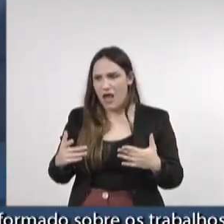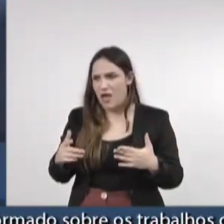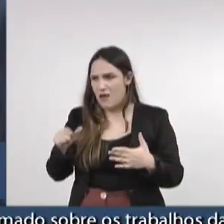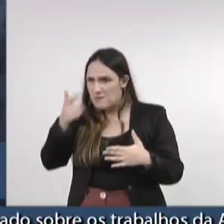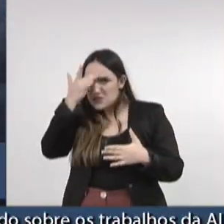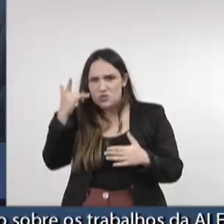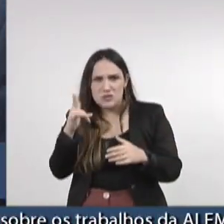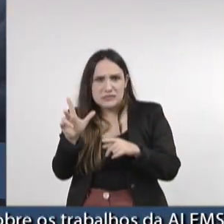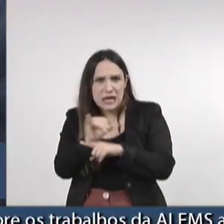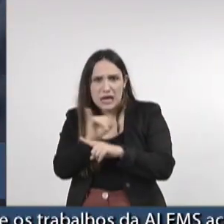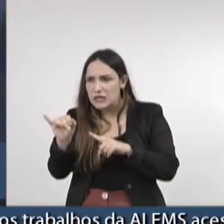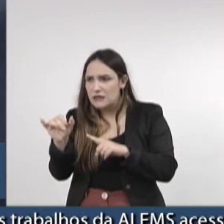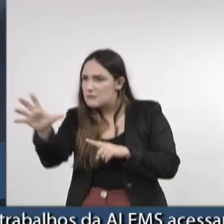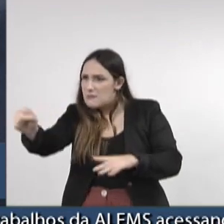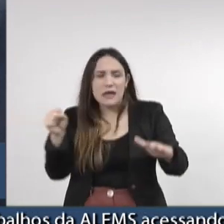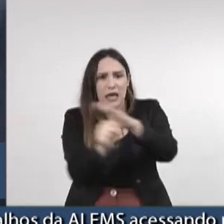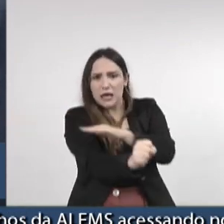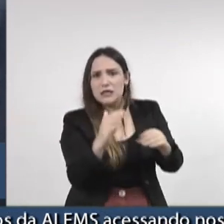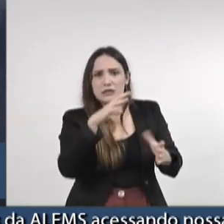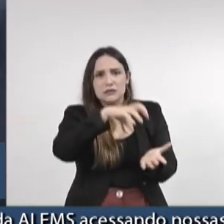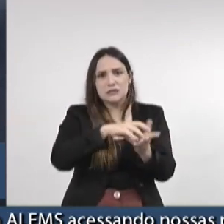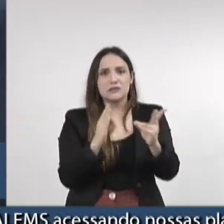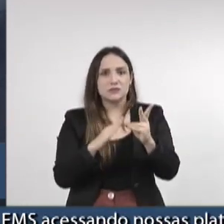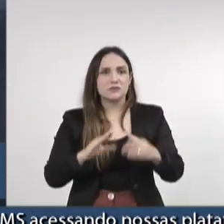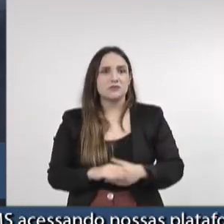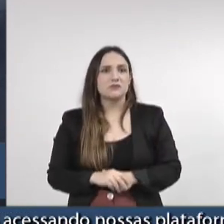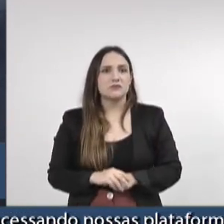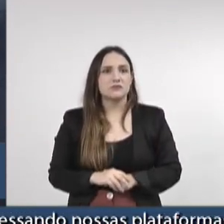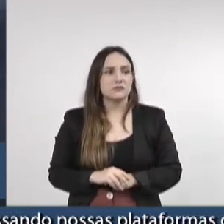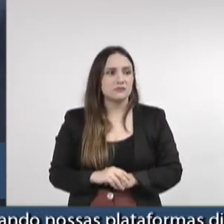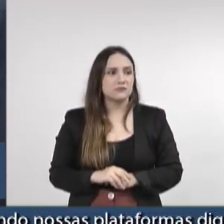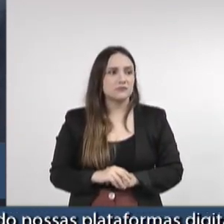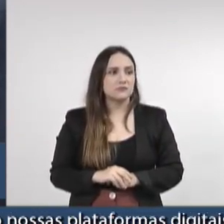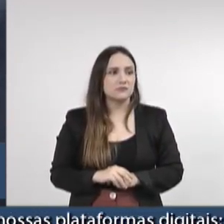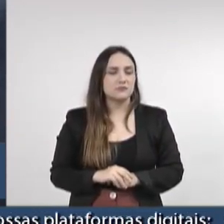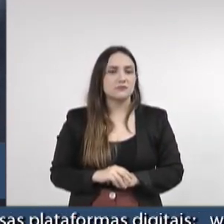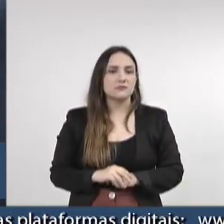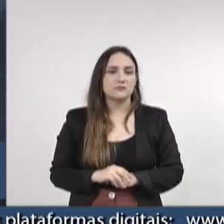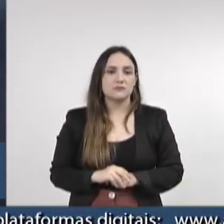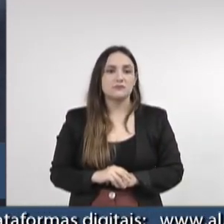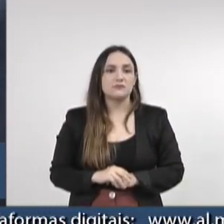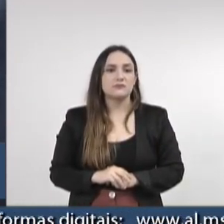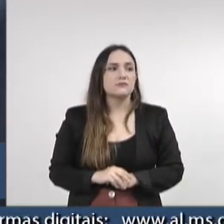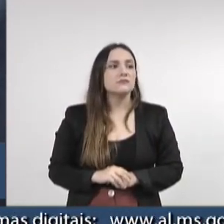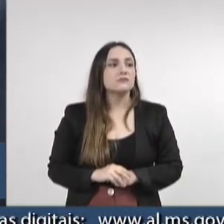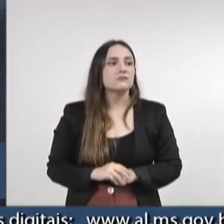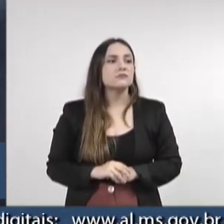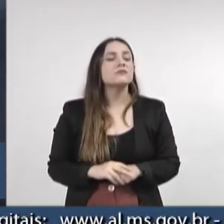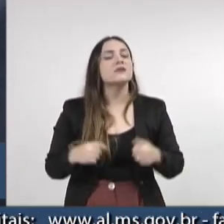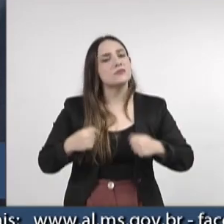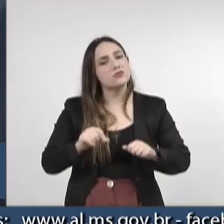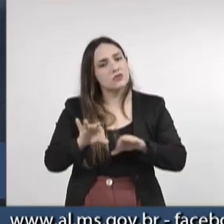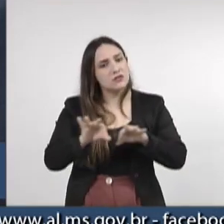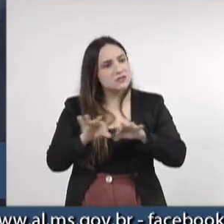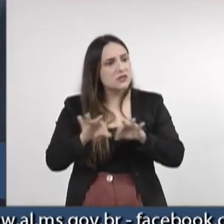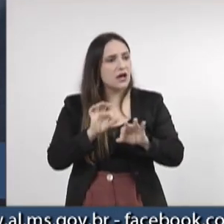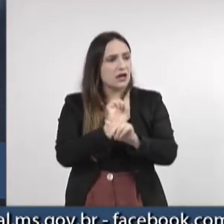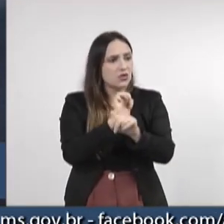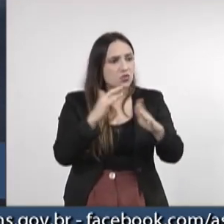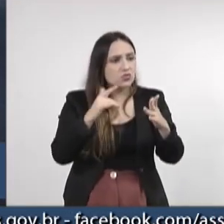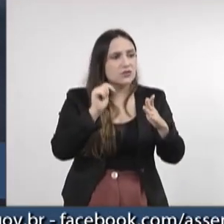boa fé, e na madrugada, na calada da noite, são invadidos com um organismo que não bota a